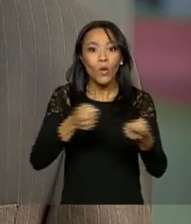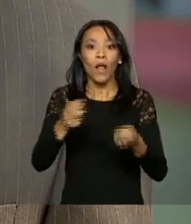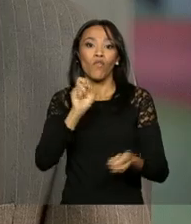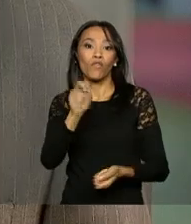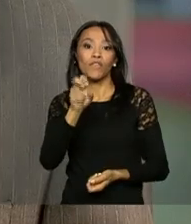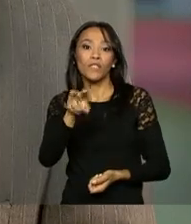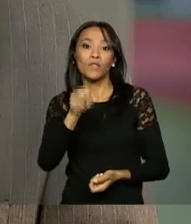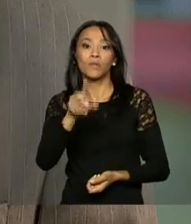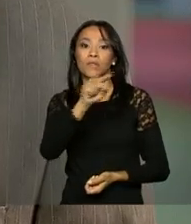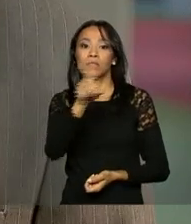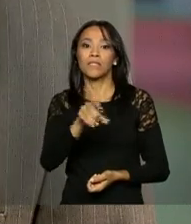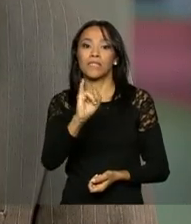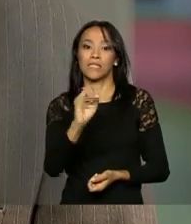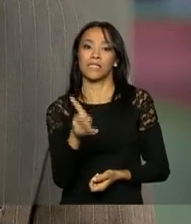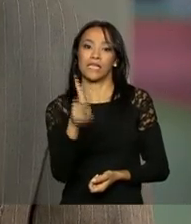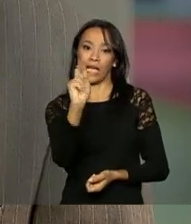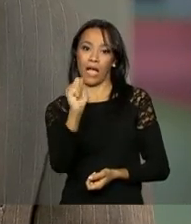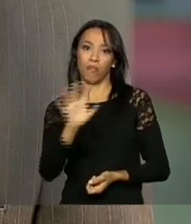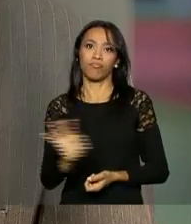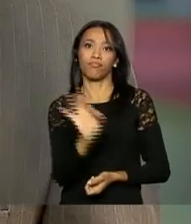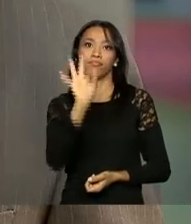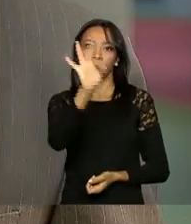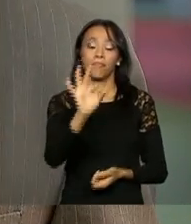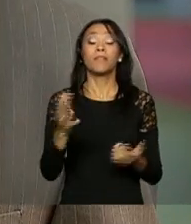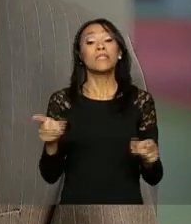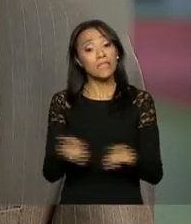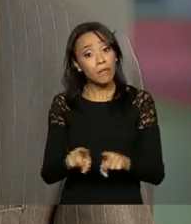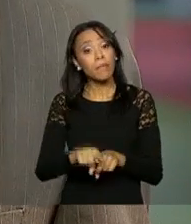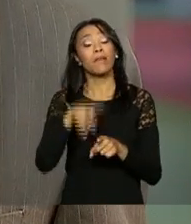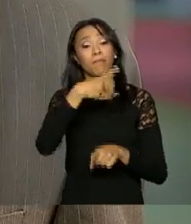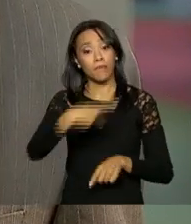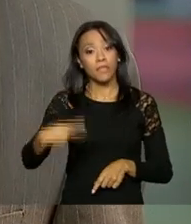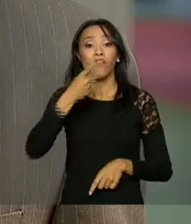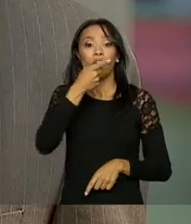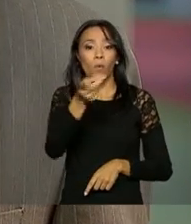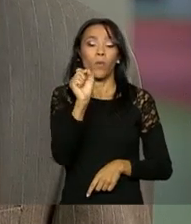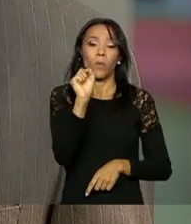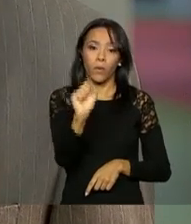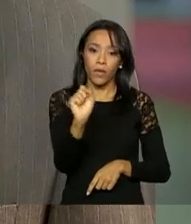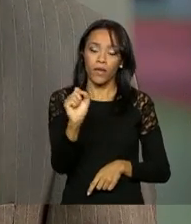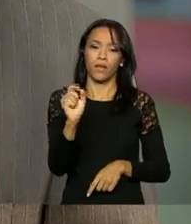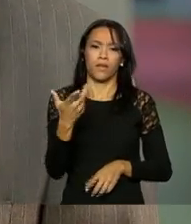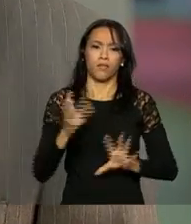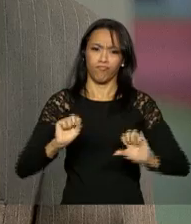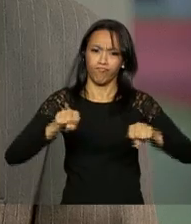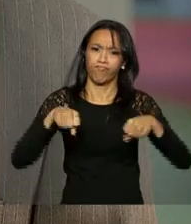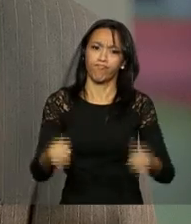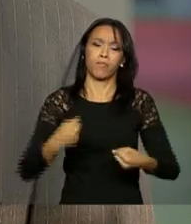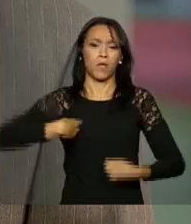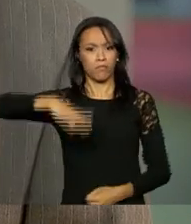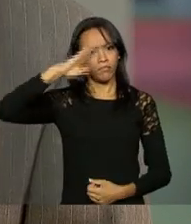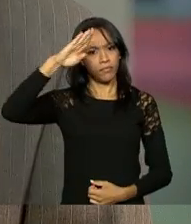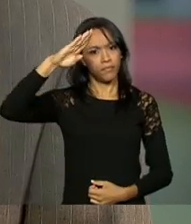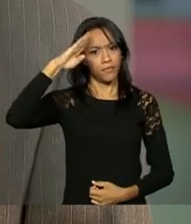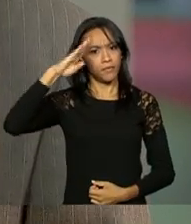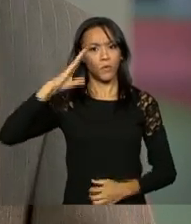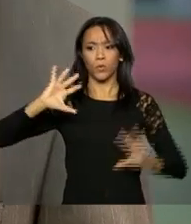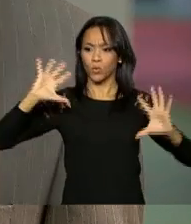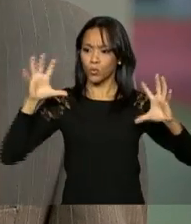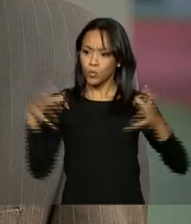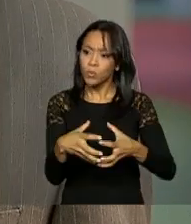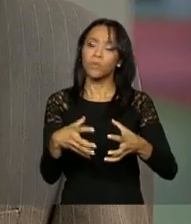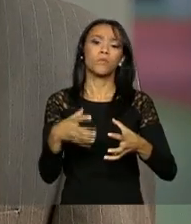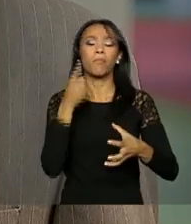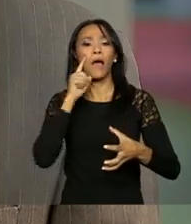associado a casos de microcefalia. A presidenta citou medidas como, por exemplo, o engajamento das Forças Armadas no trabalho